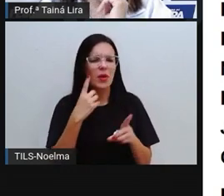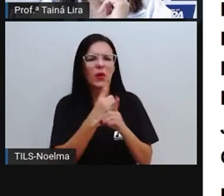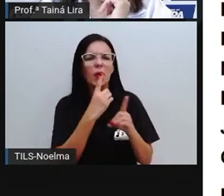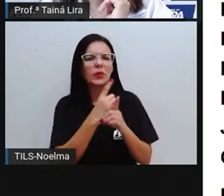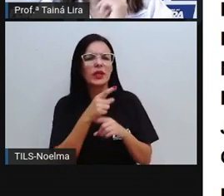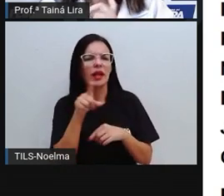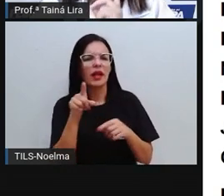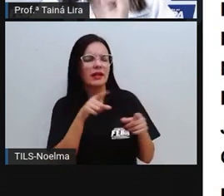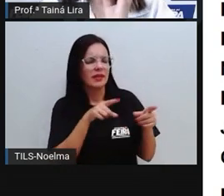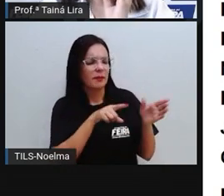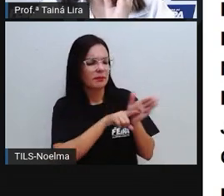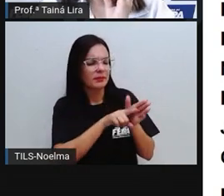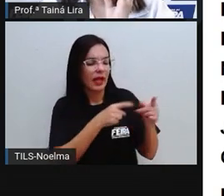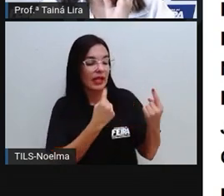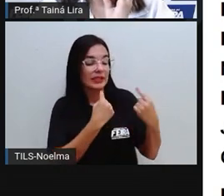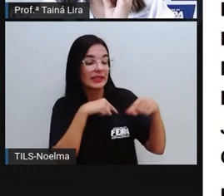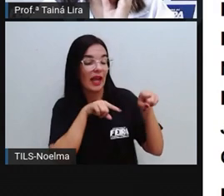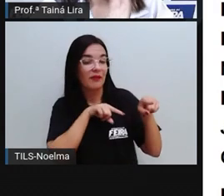enigma aí.